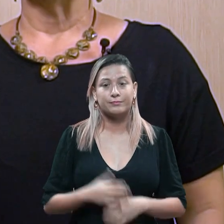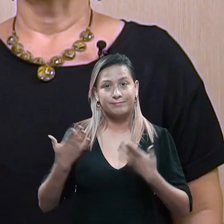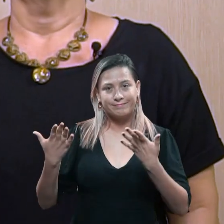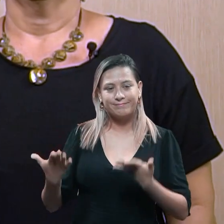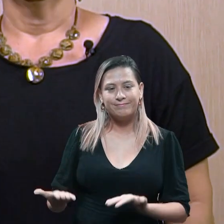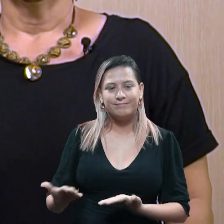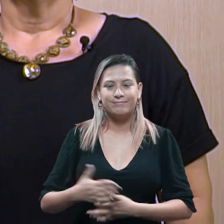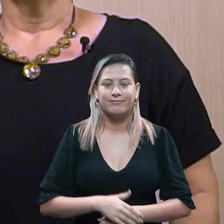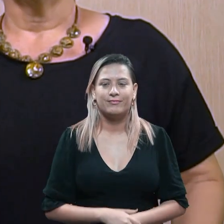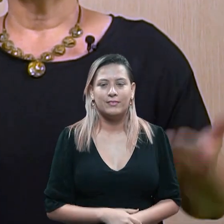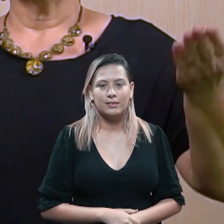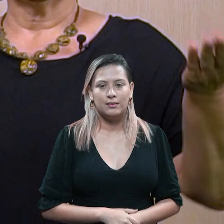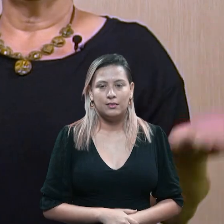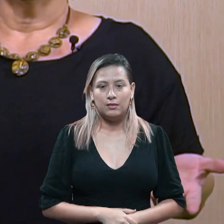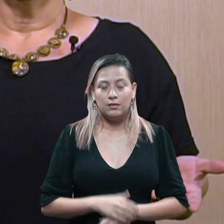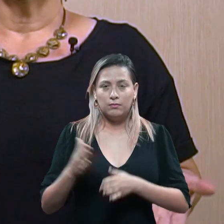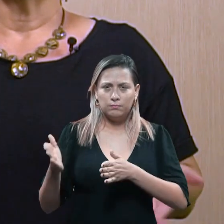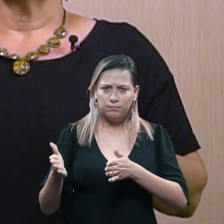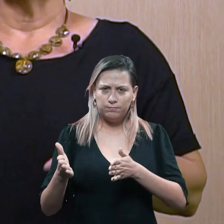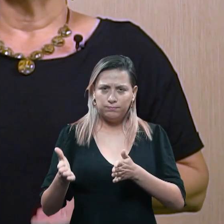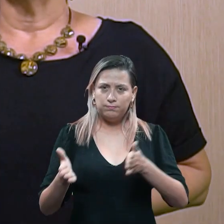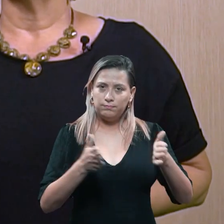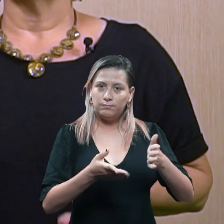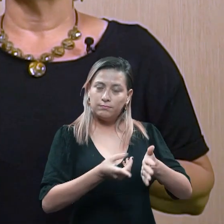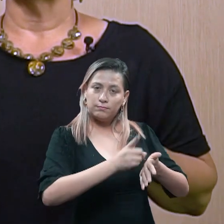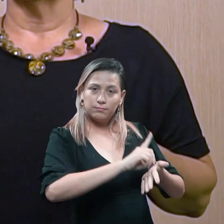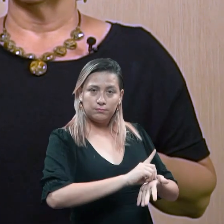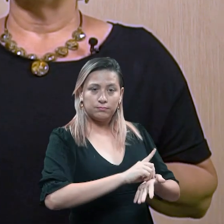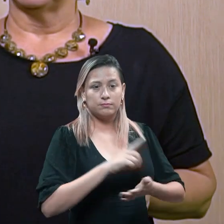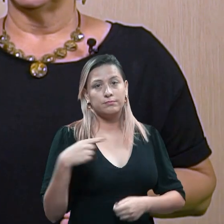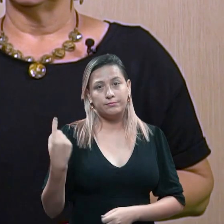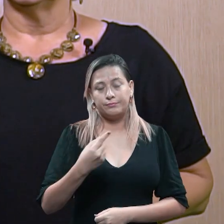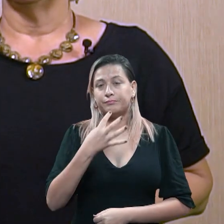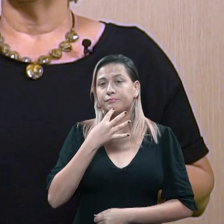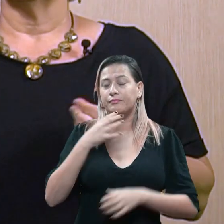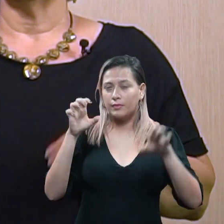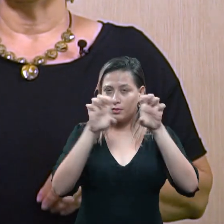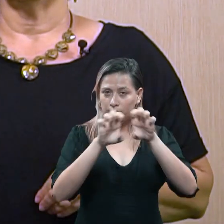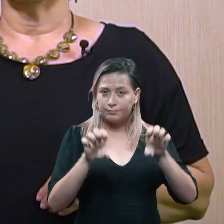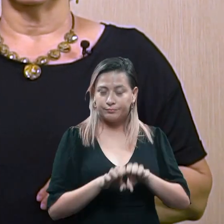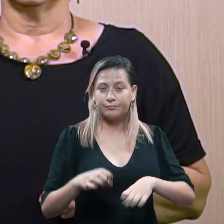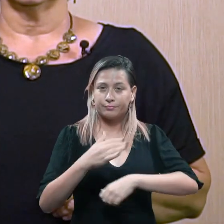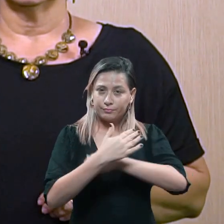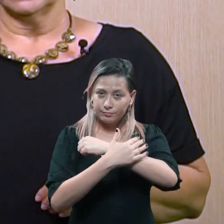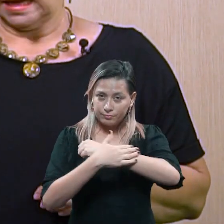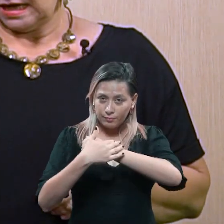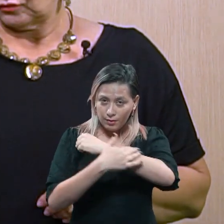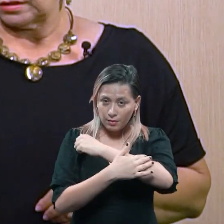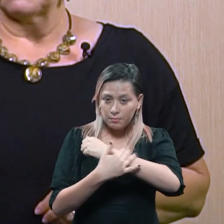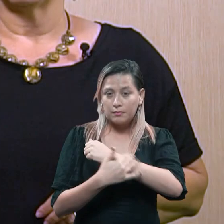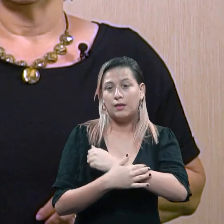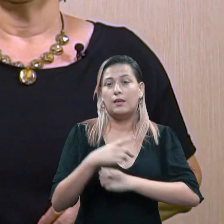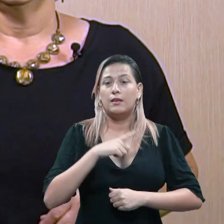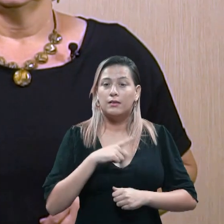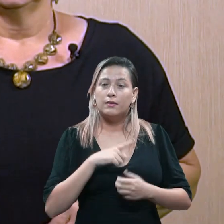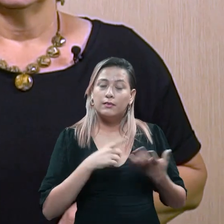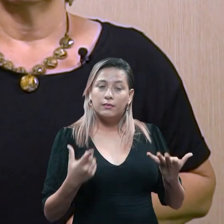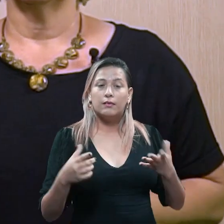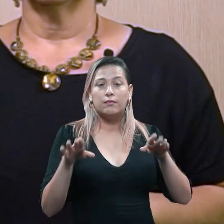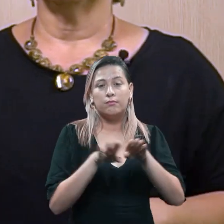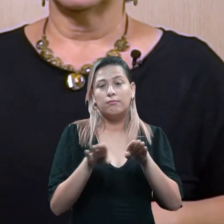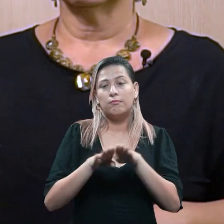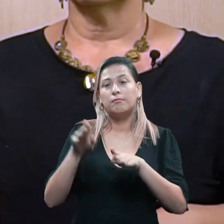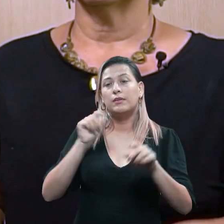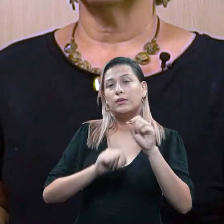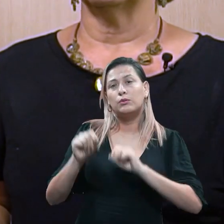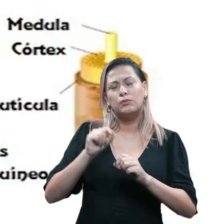Olá! No módulo anterior, nós conhecemos a estrutura da pele e podemos perceber que anexos à pele